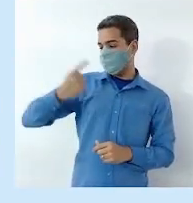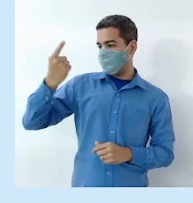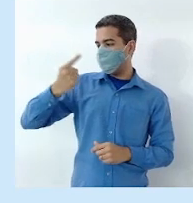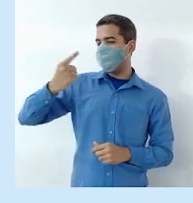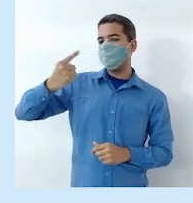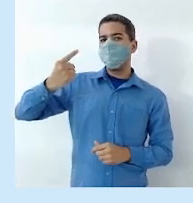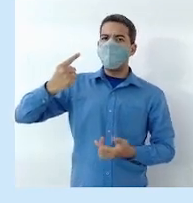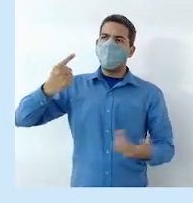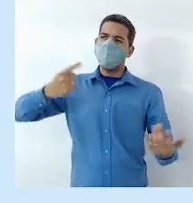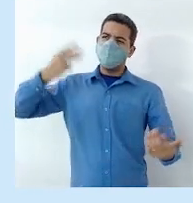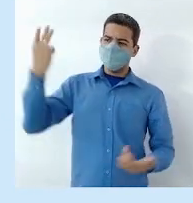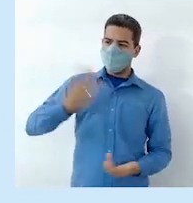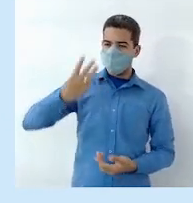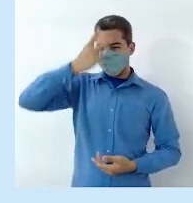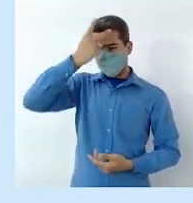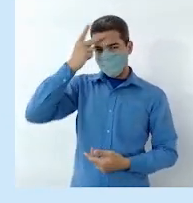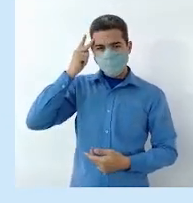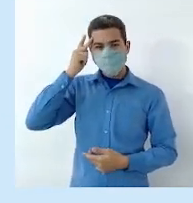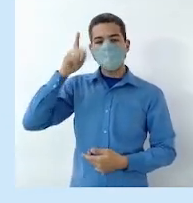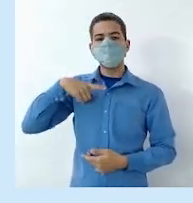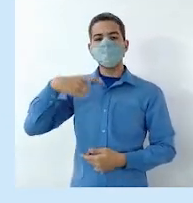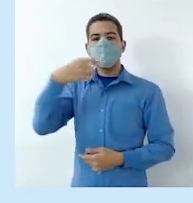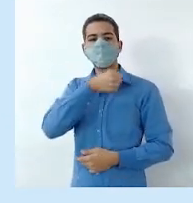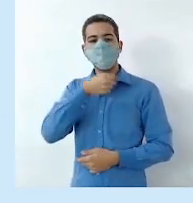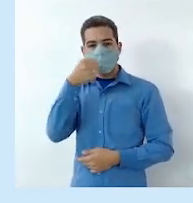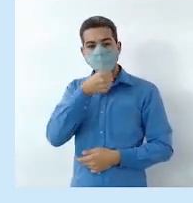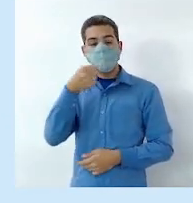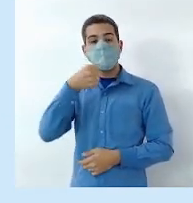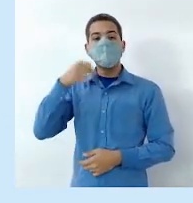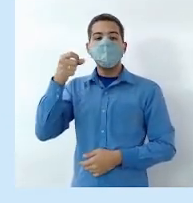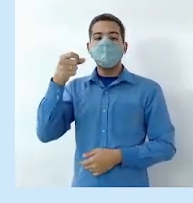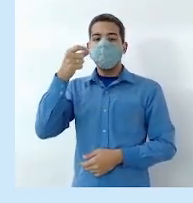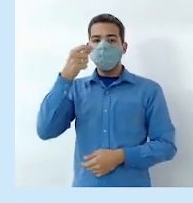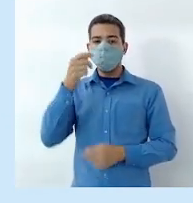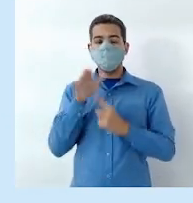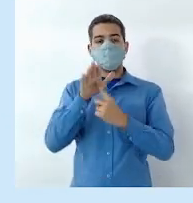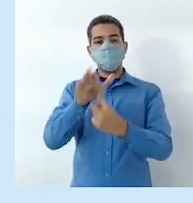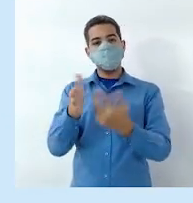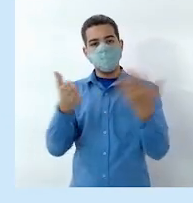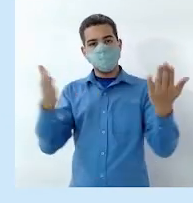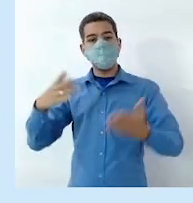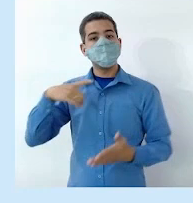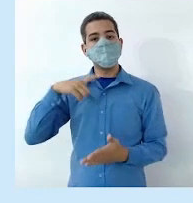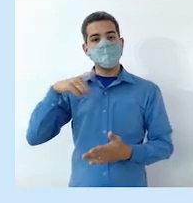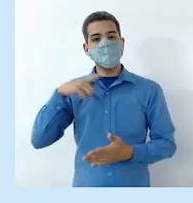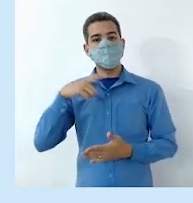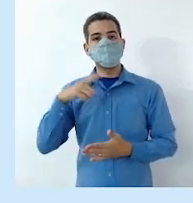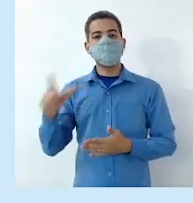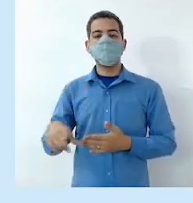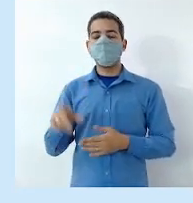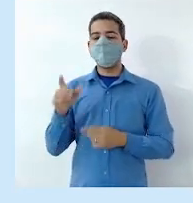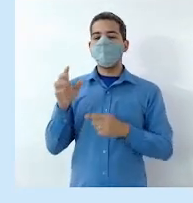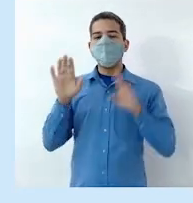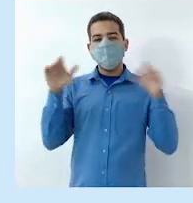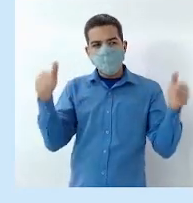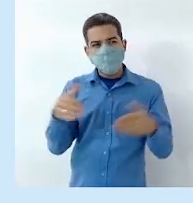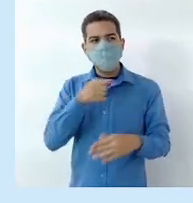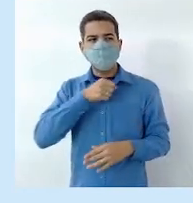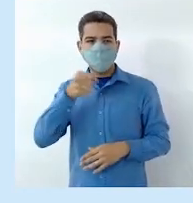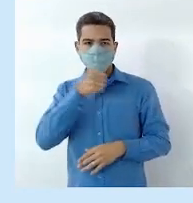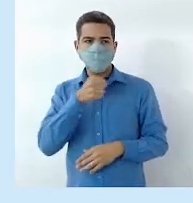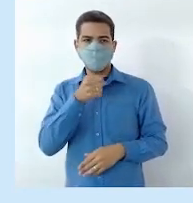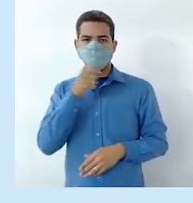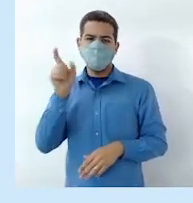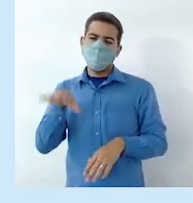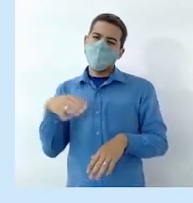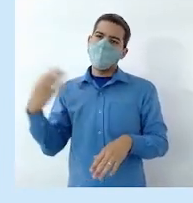terceira pessoa, a narração vai se apresentar a você. E é assim que se designa o foco narrativo, ou o ponto